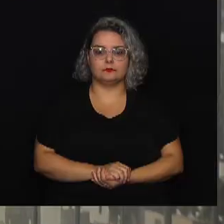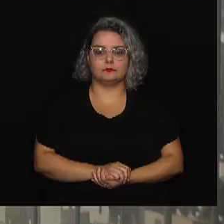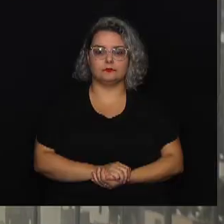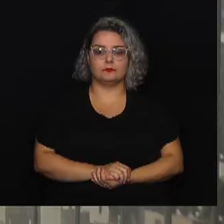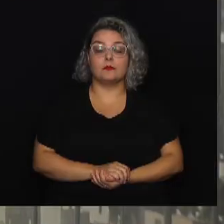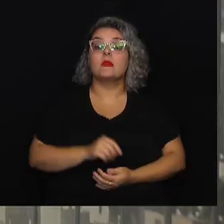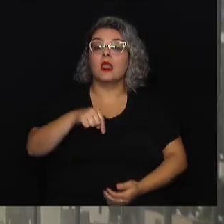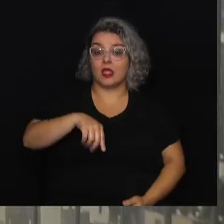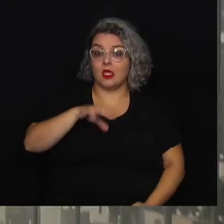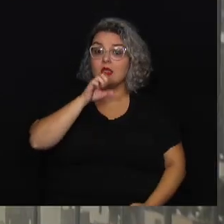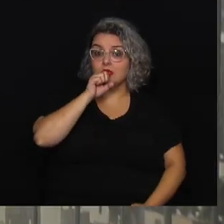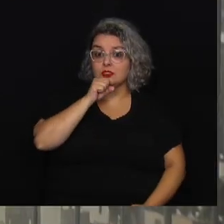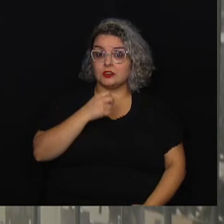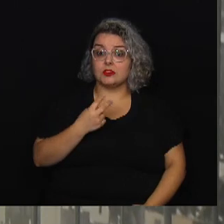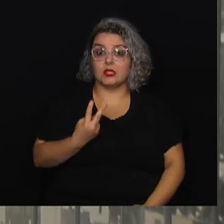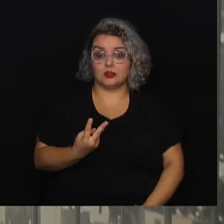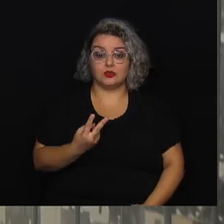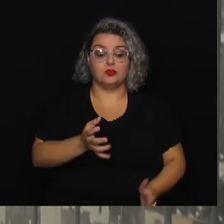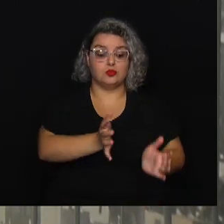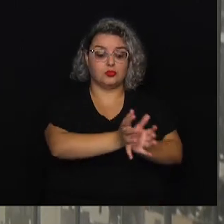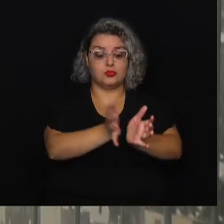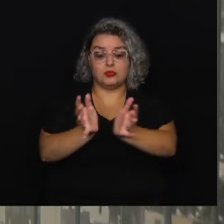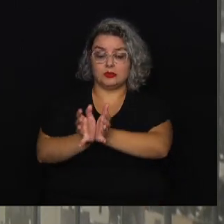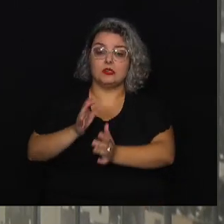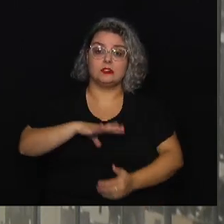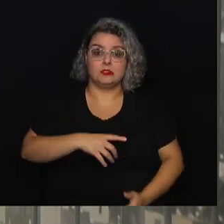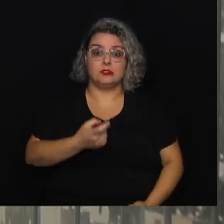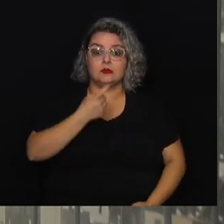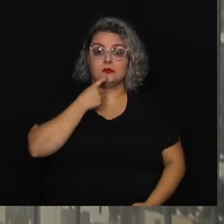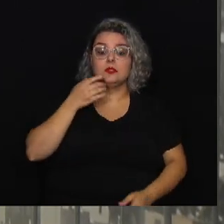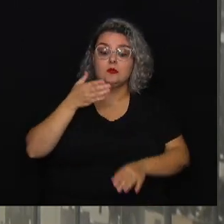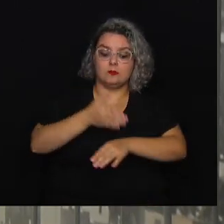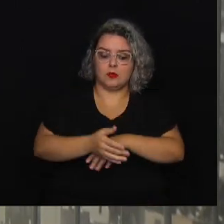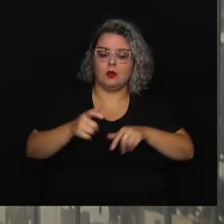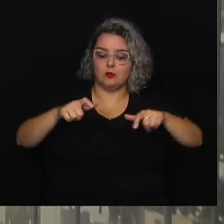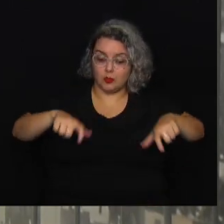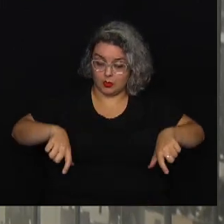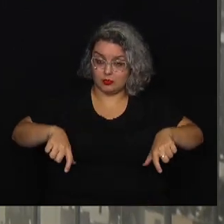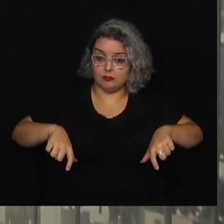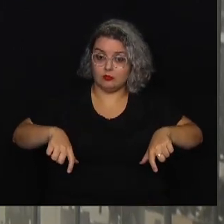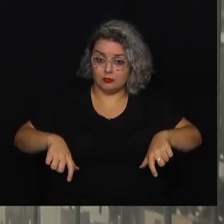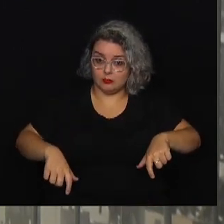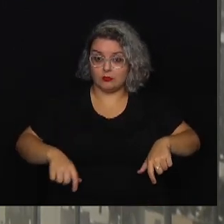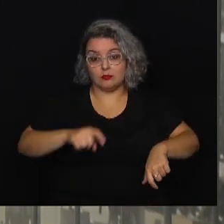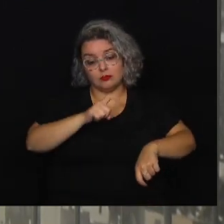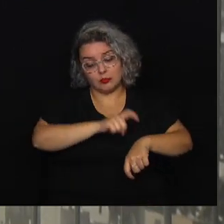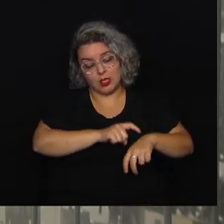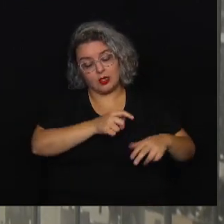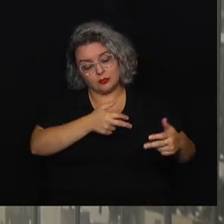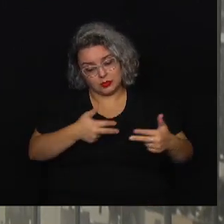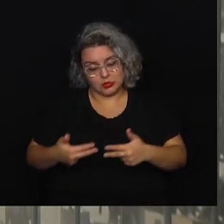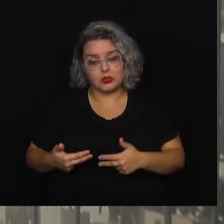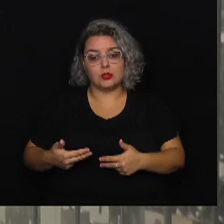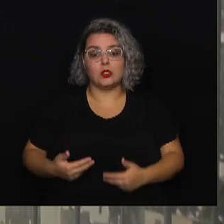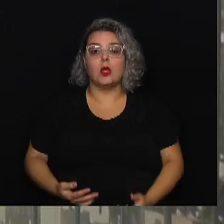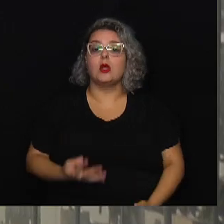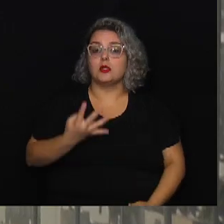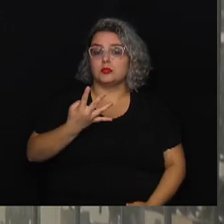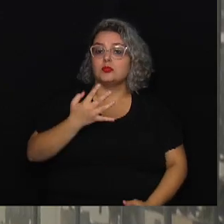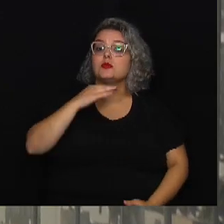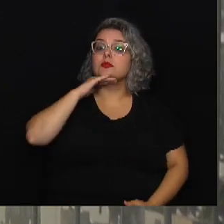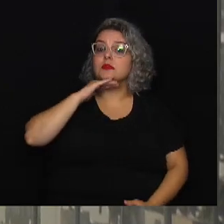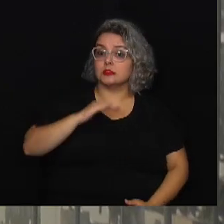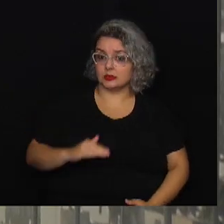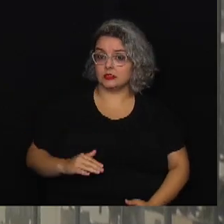Neste sábado, as 2 equipes aqui da cidade entram em campo pela ordem cronológica. Às 4h da